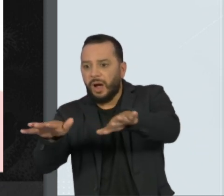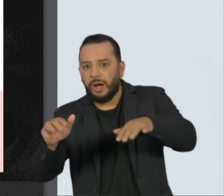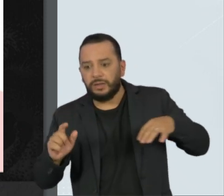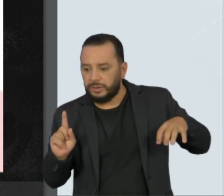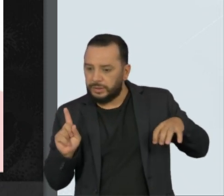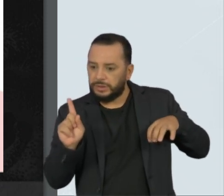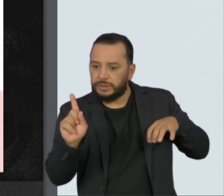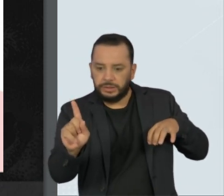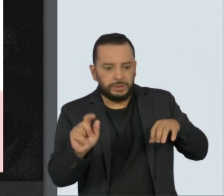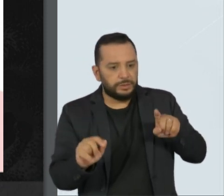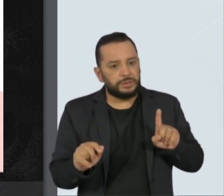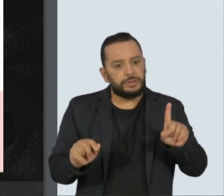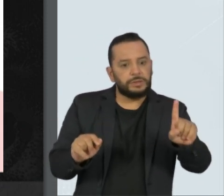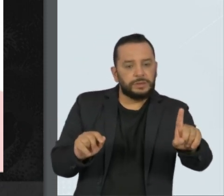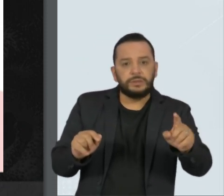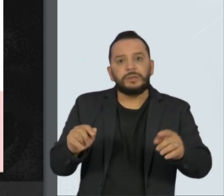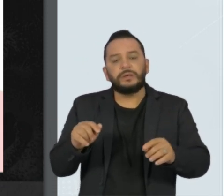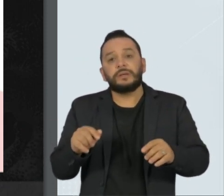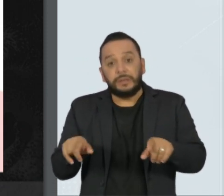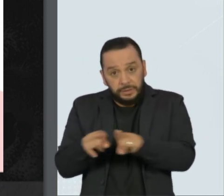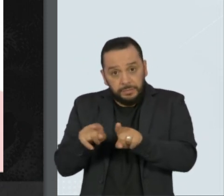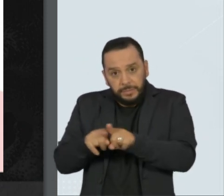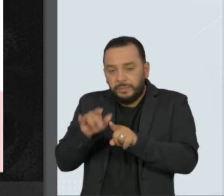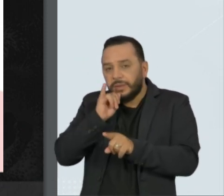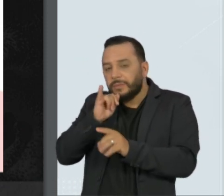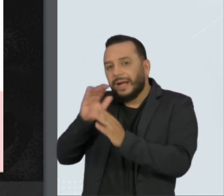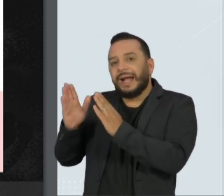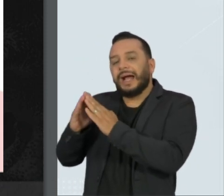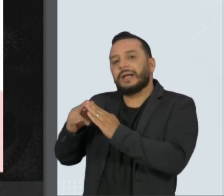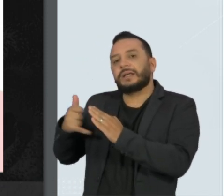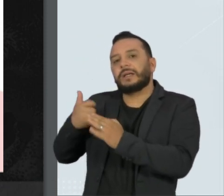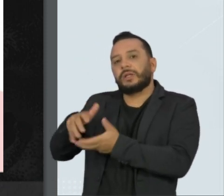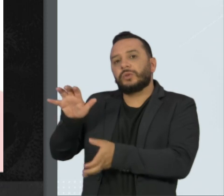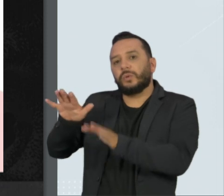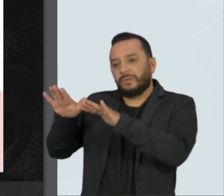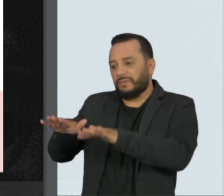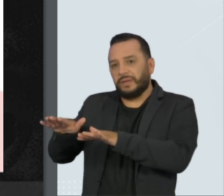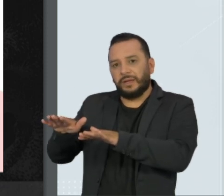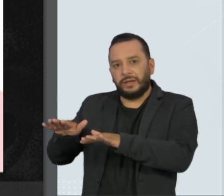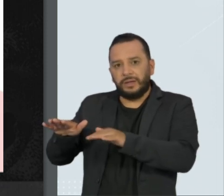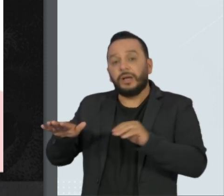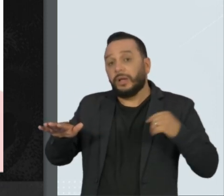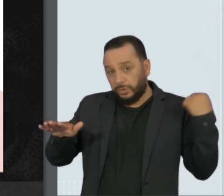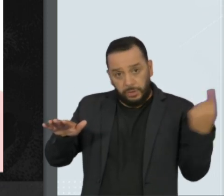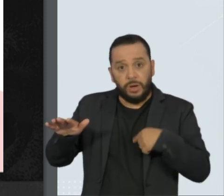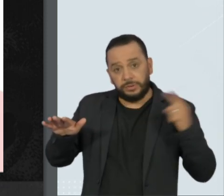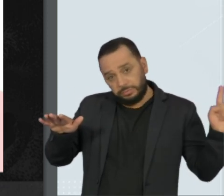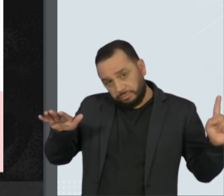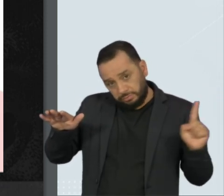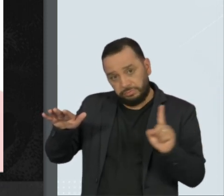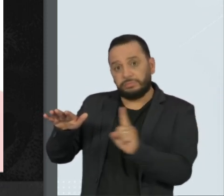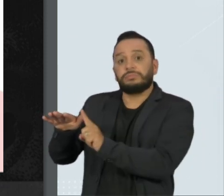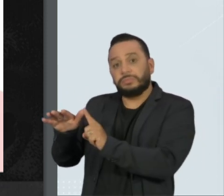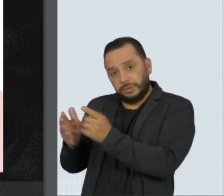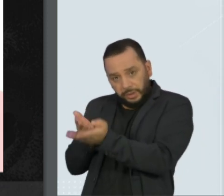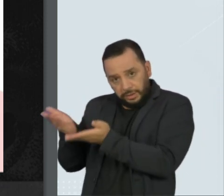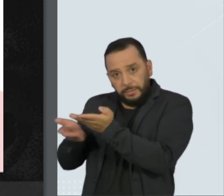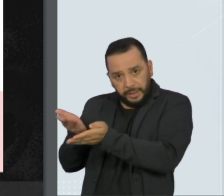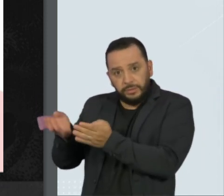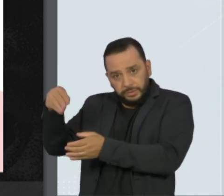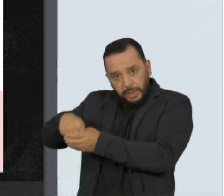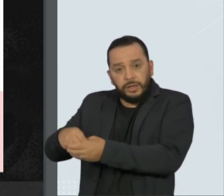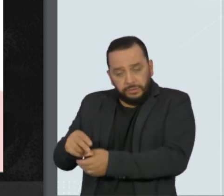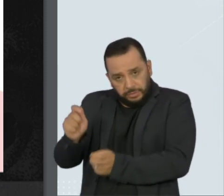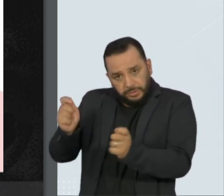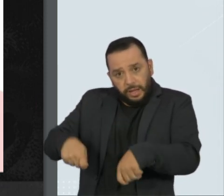um caso no asilo, nós vamos lá. O ideal é que não tivéssemos casos em asilos, mas eles acontecem.